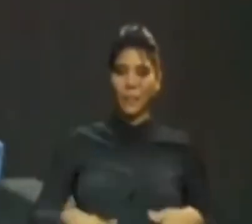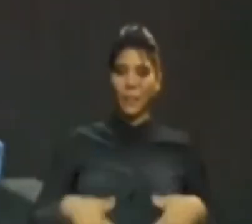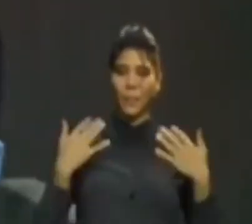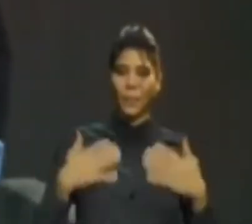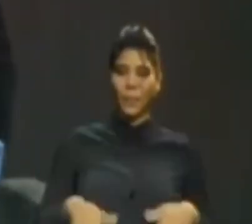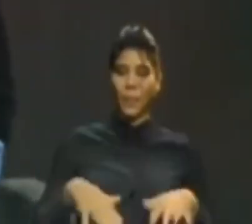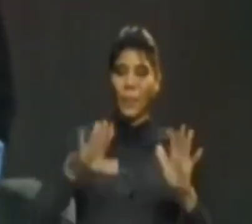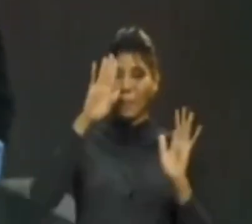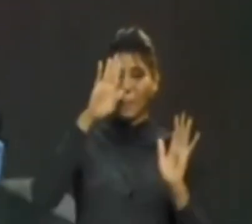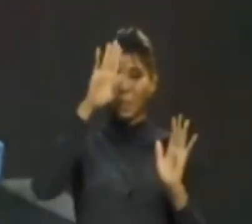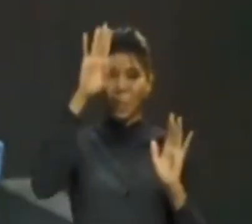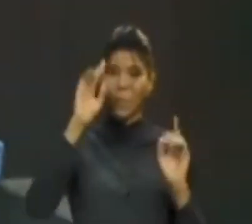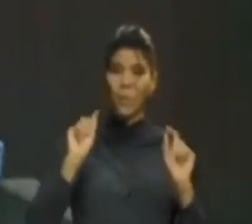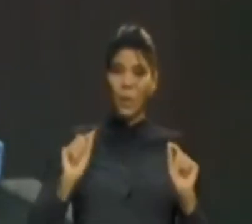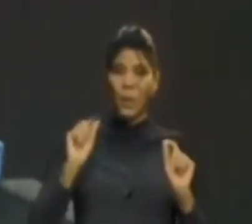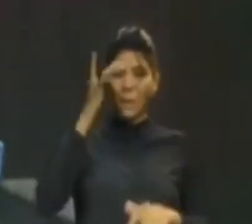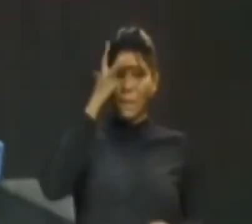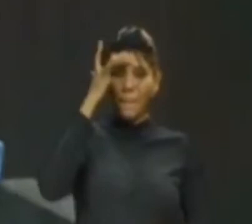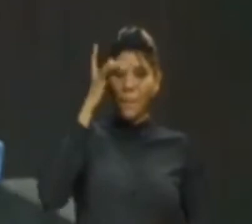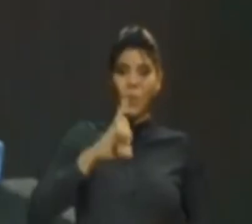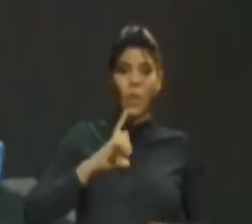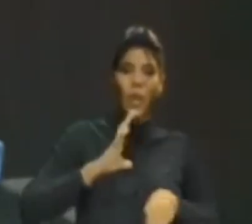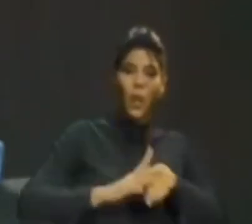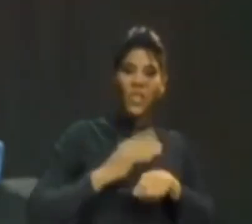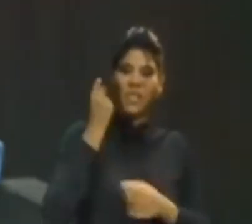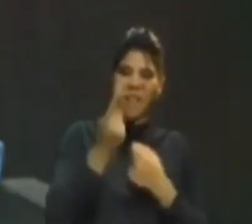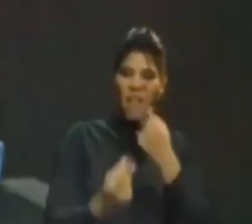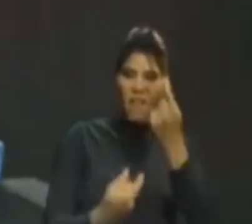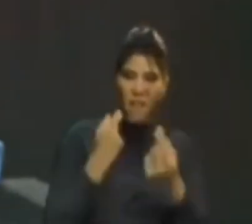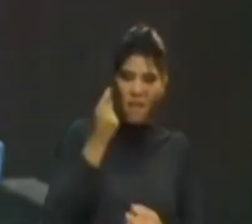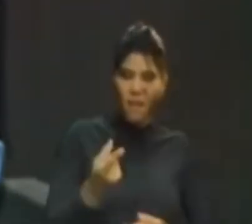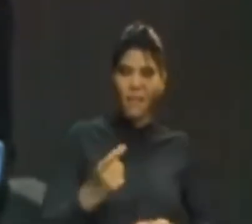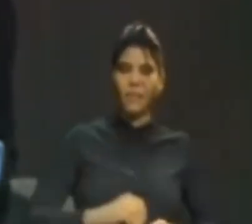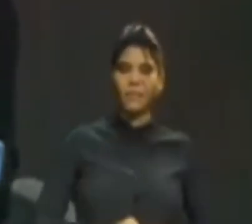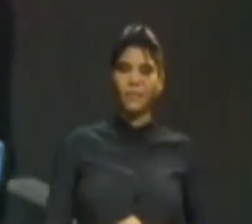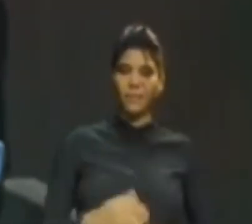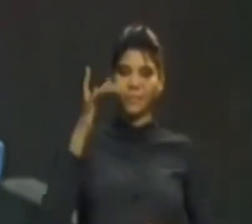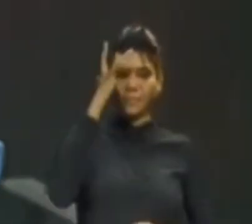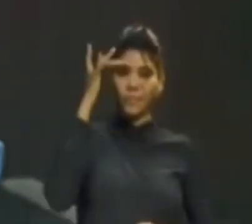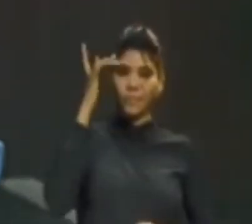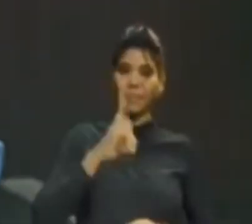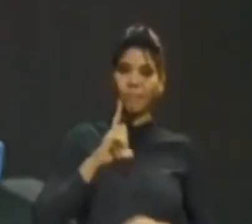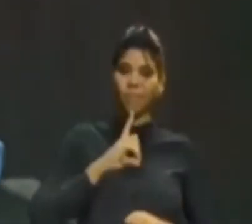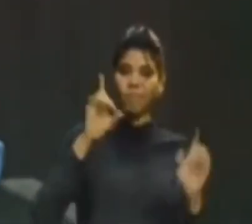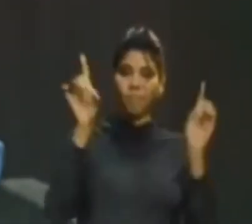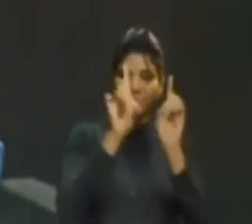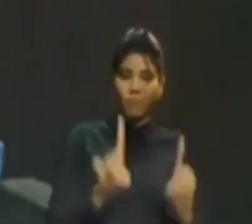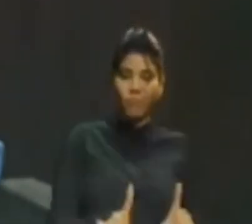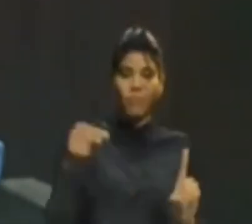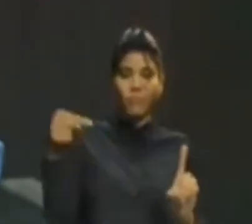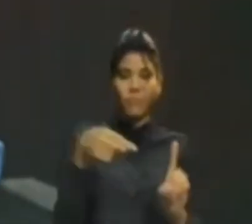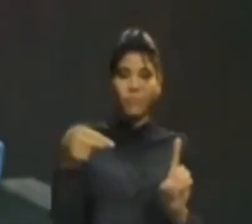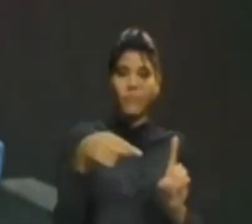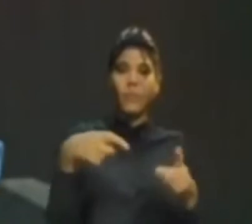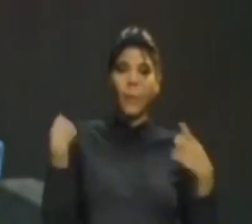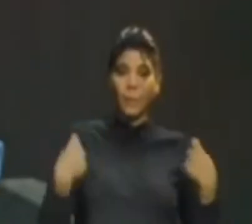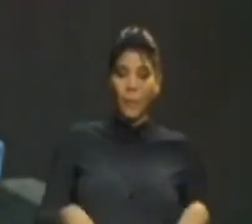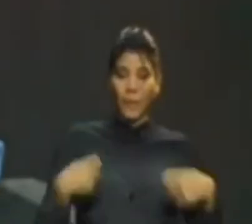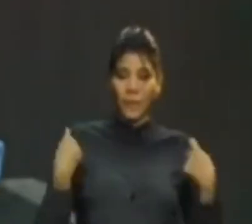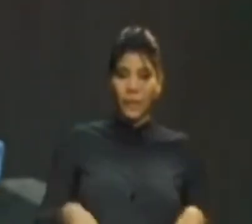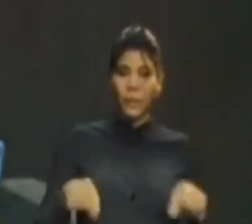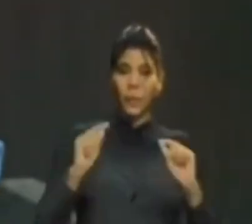especial para pessoas com doenças crônicas com doenças raras para pessoas com deficiências que que demandam